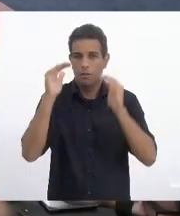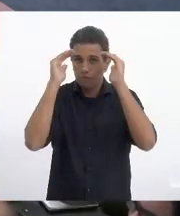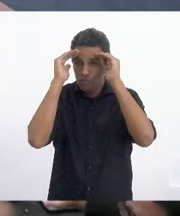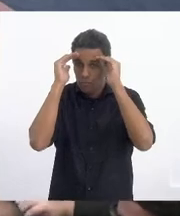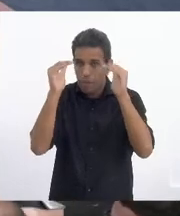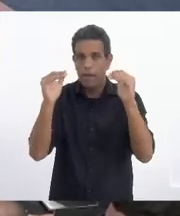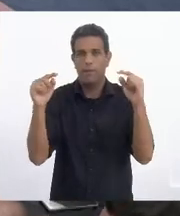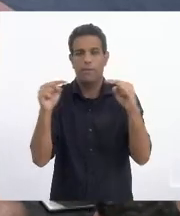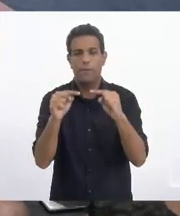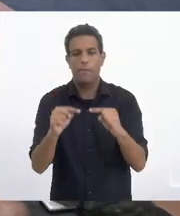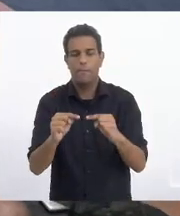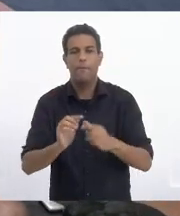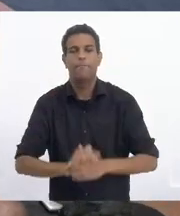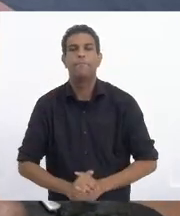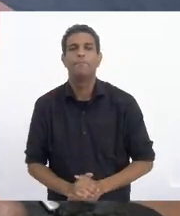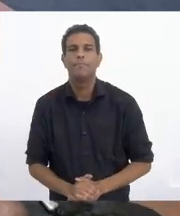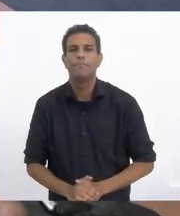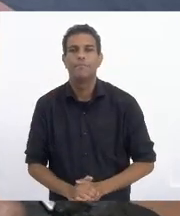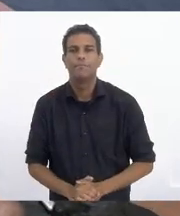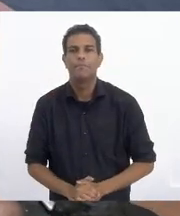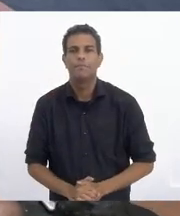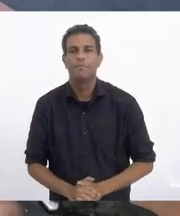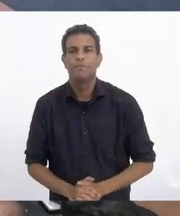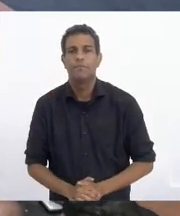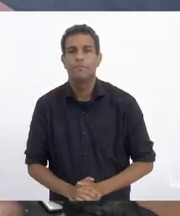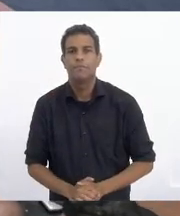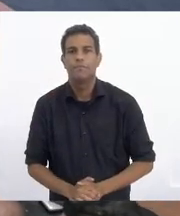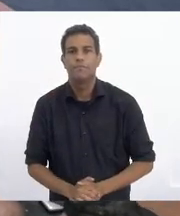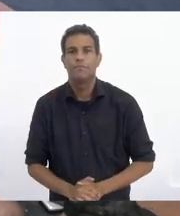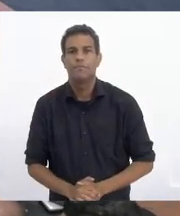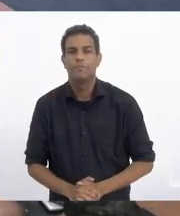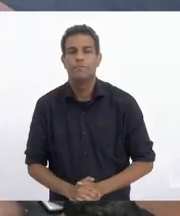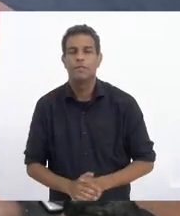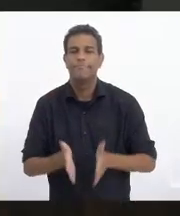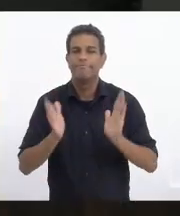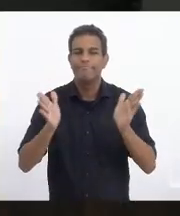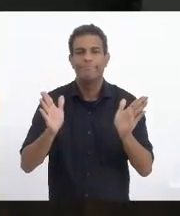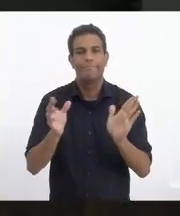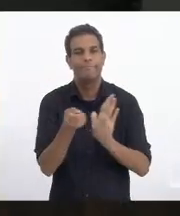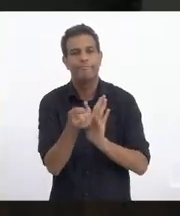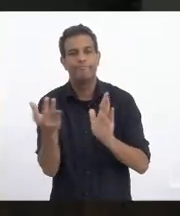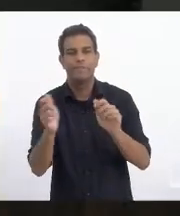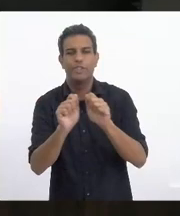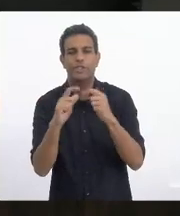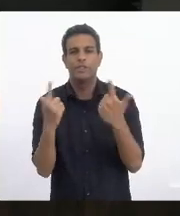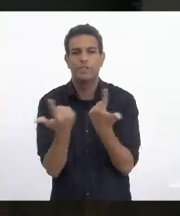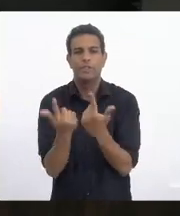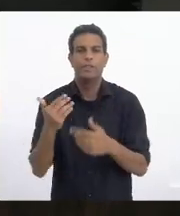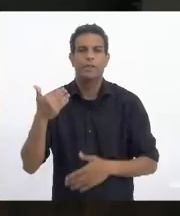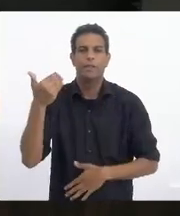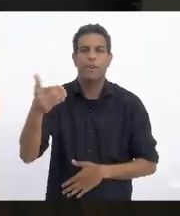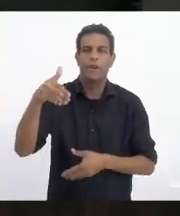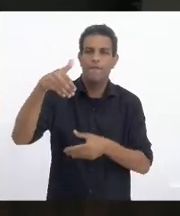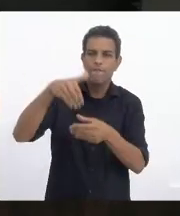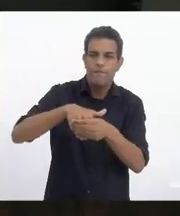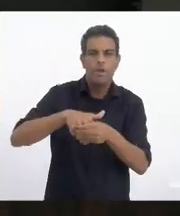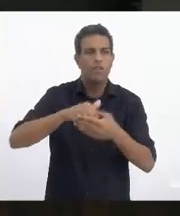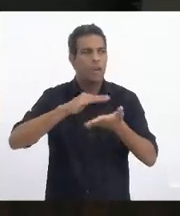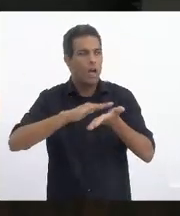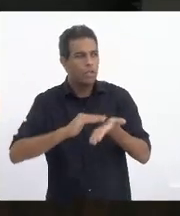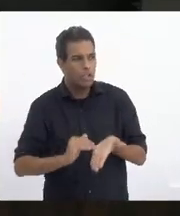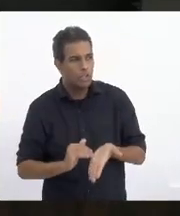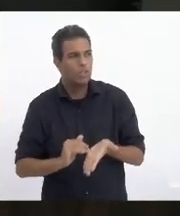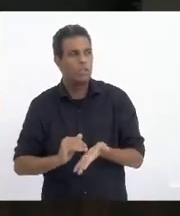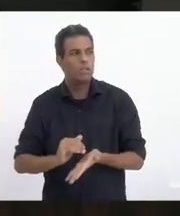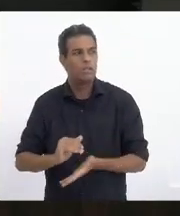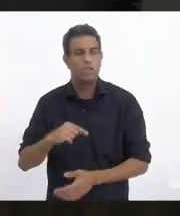muito. Para não parecer que daqui a pouco aparece no Assembleia vai votar retirada de direitos. Não,